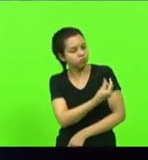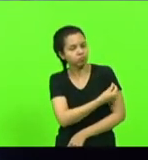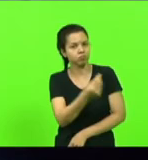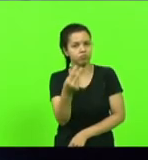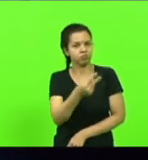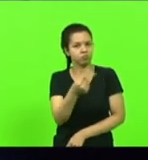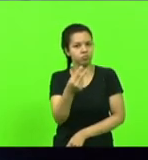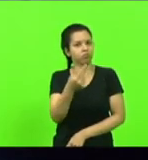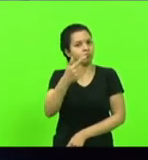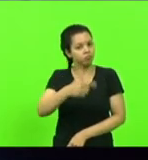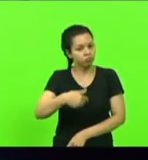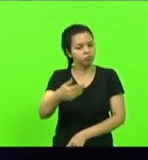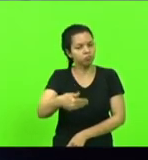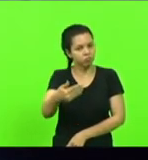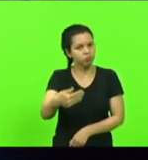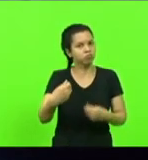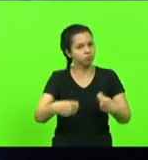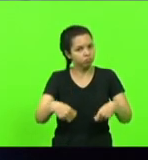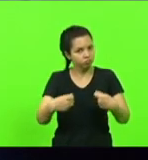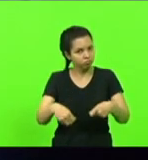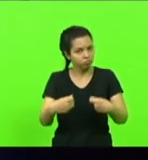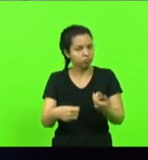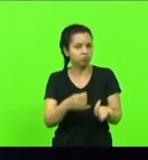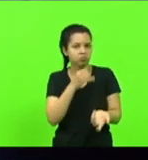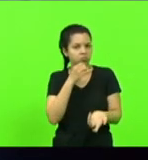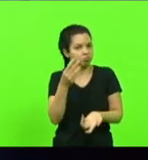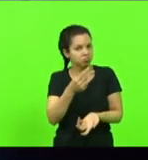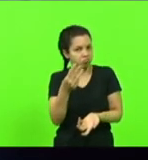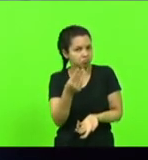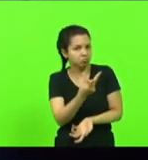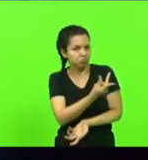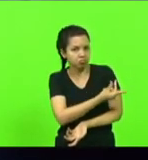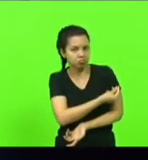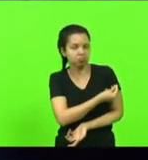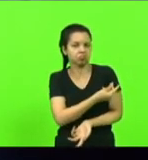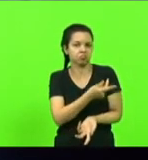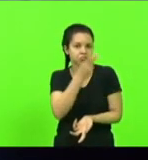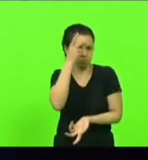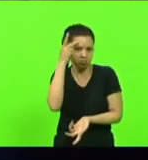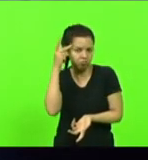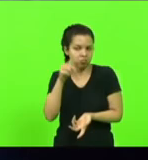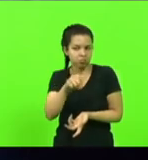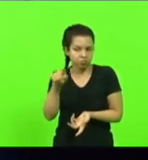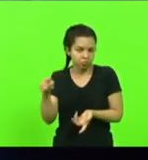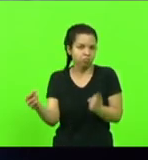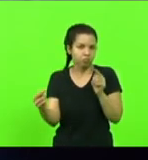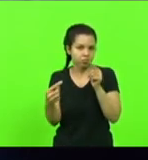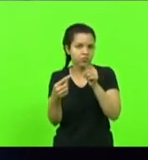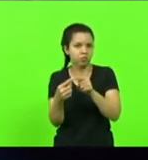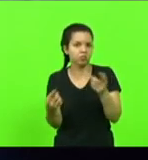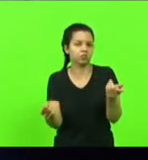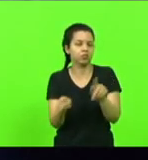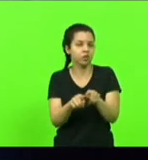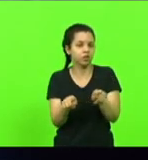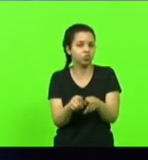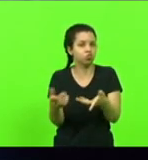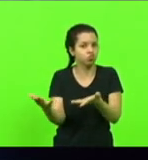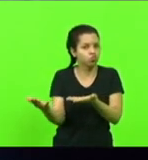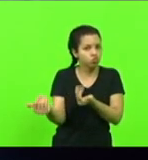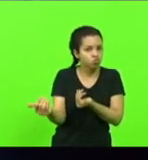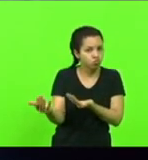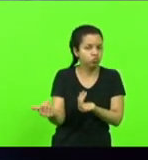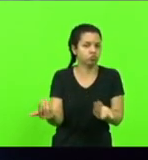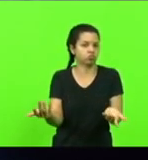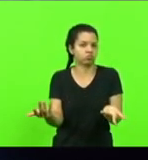de reforço, no caso, aquelas disponibilizadas para o público-alvo. Os nossos adolescentes, já